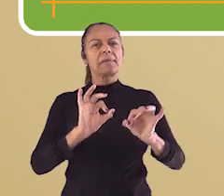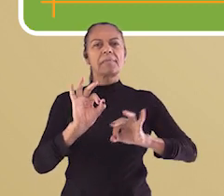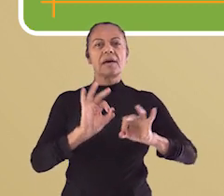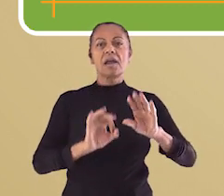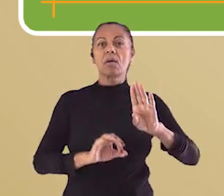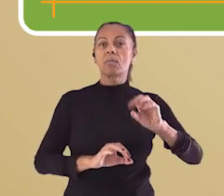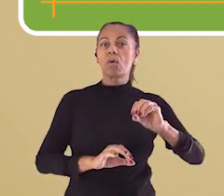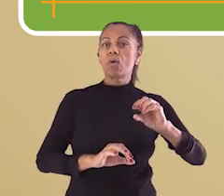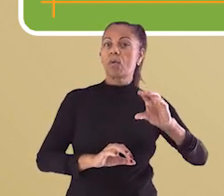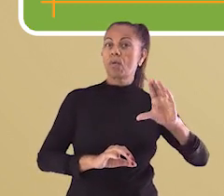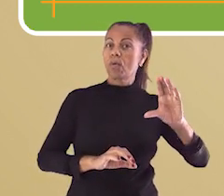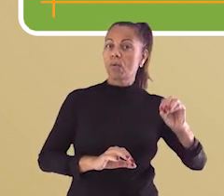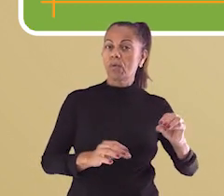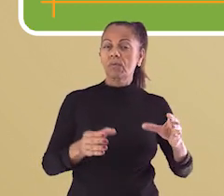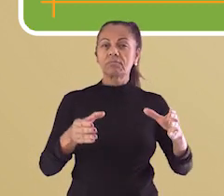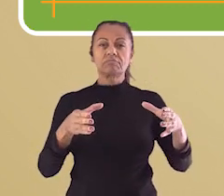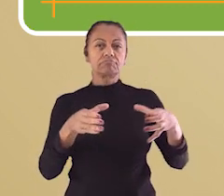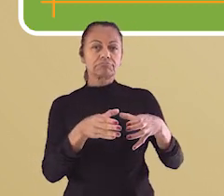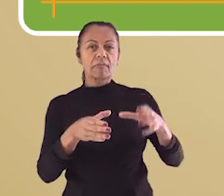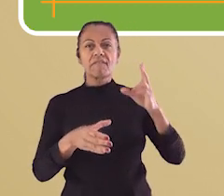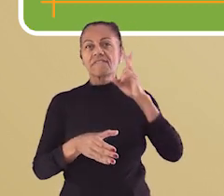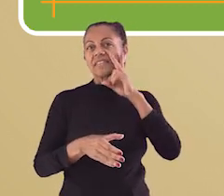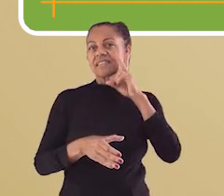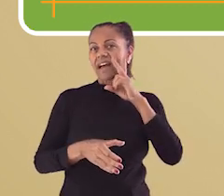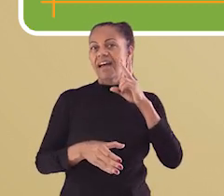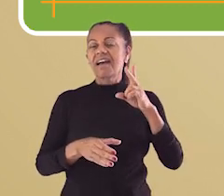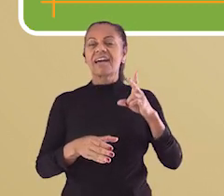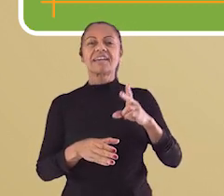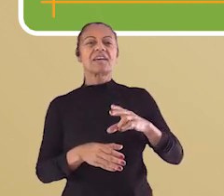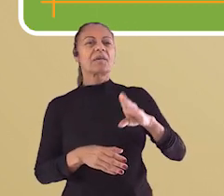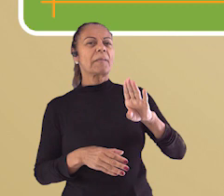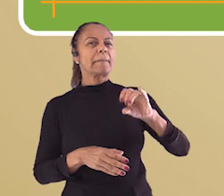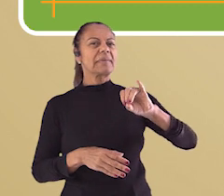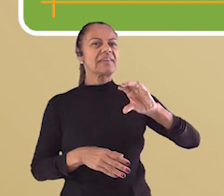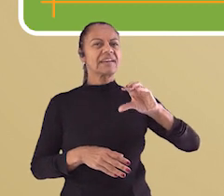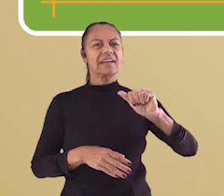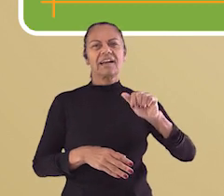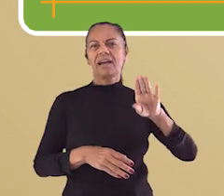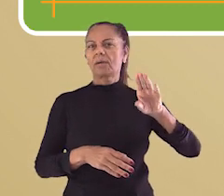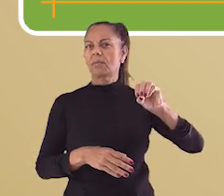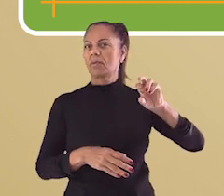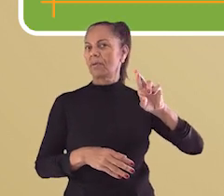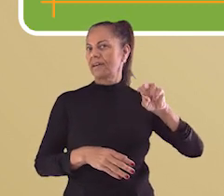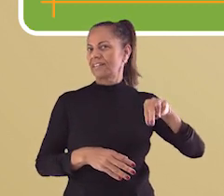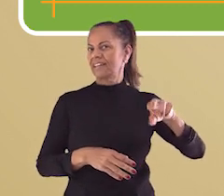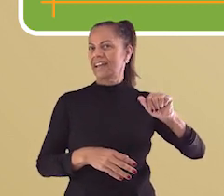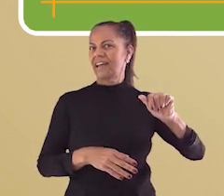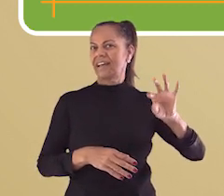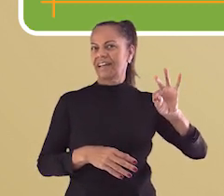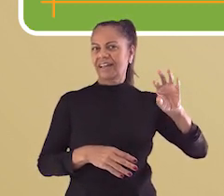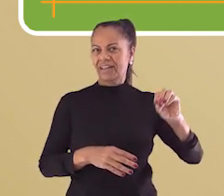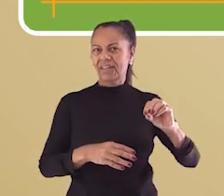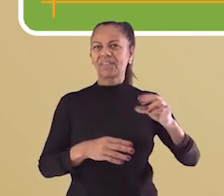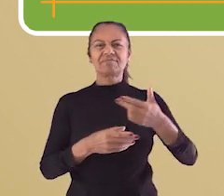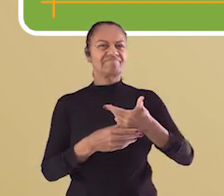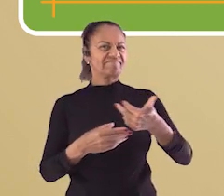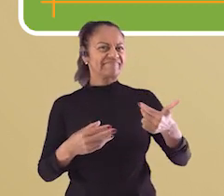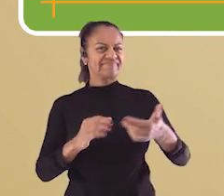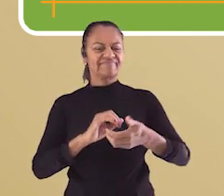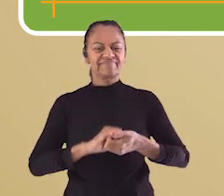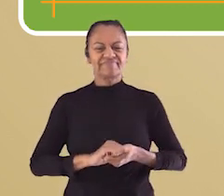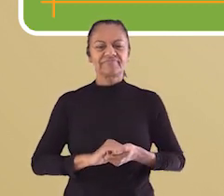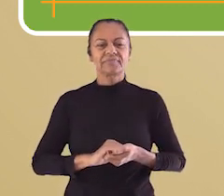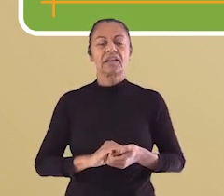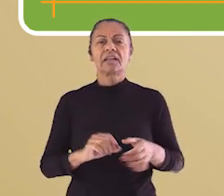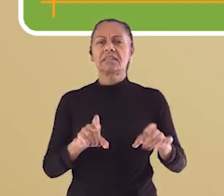de vinagre com bicarbonato, etc. Com os objetivos de identificar quais são os fatores que